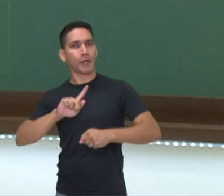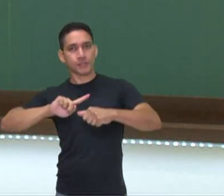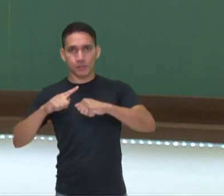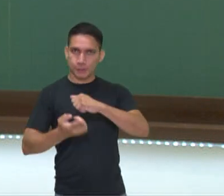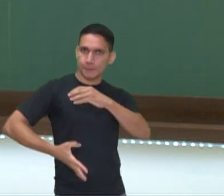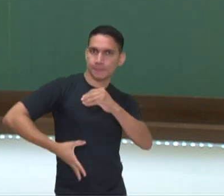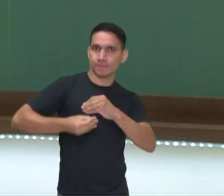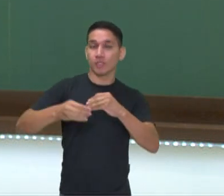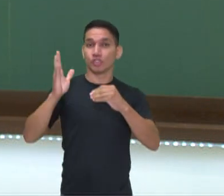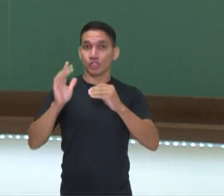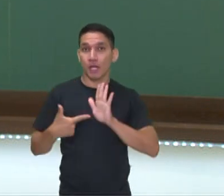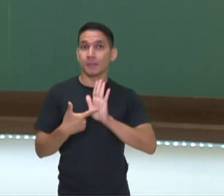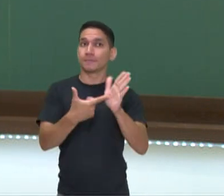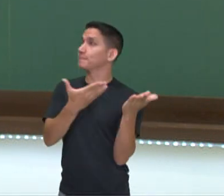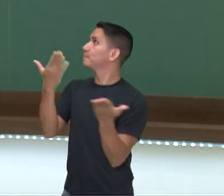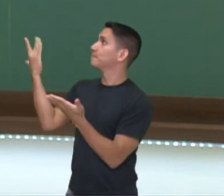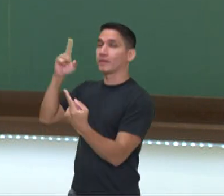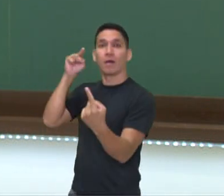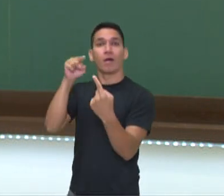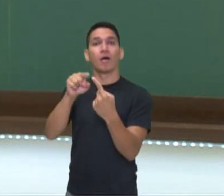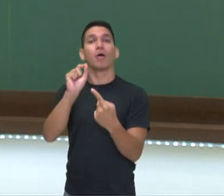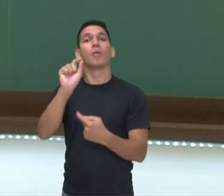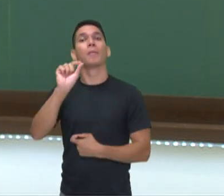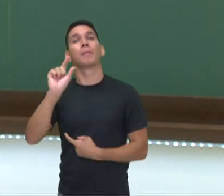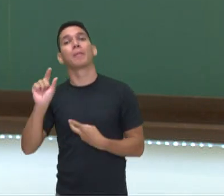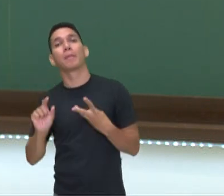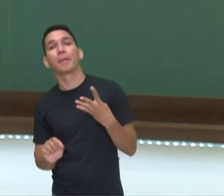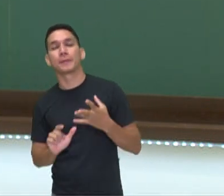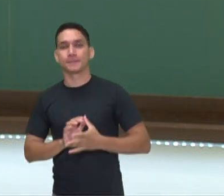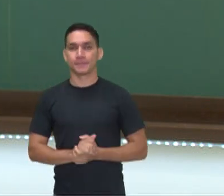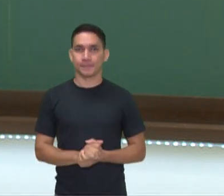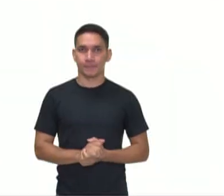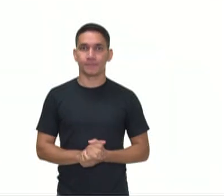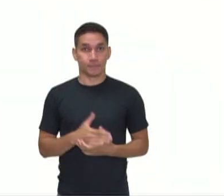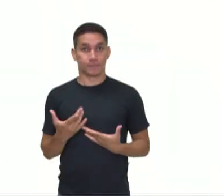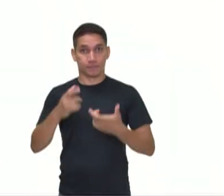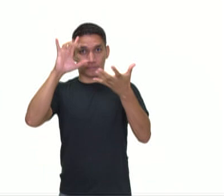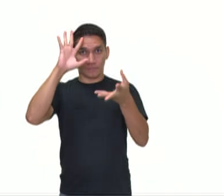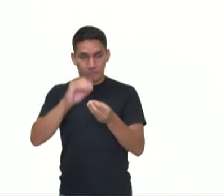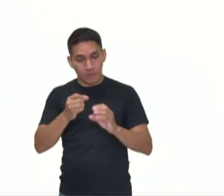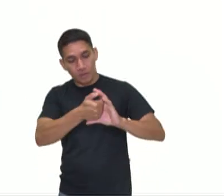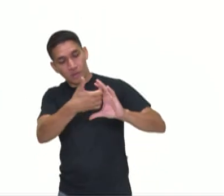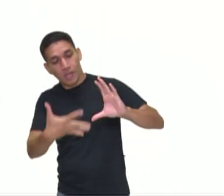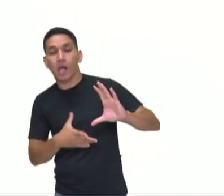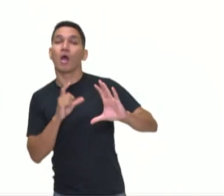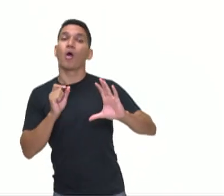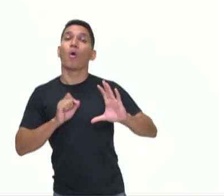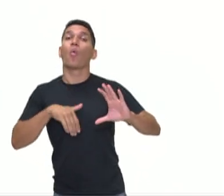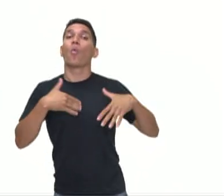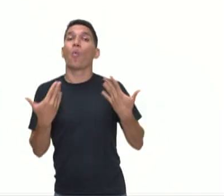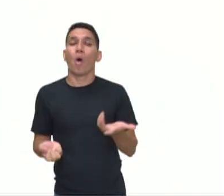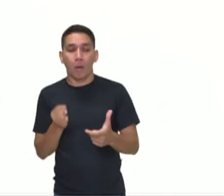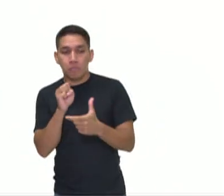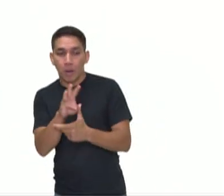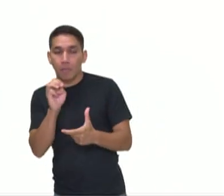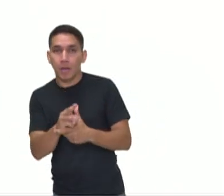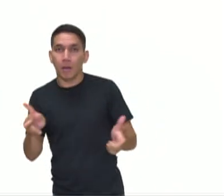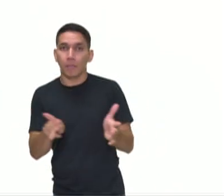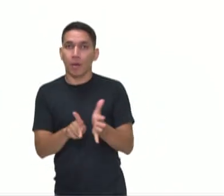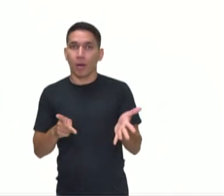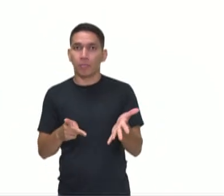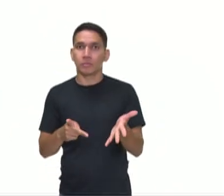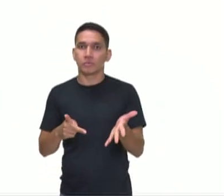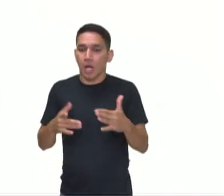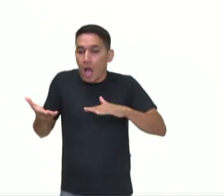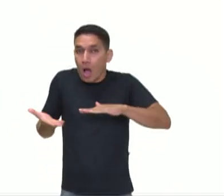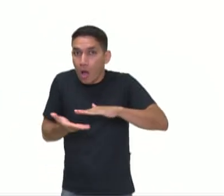E eu já coloco para você aqui na tela os nossos objetivos da aula de hoje, onde nós vamos caracterizar os aspectos contemporâneos das cidades e